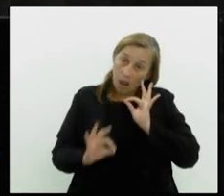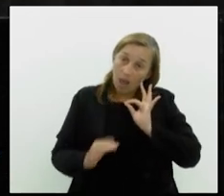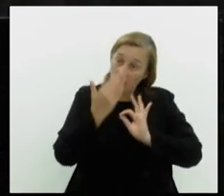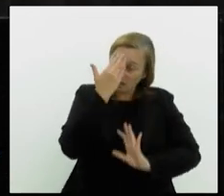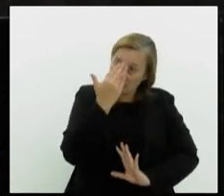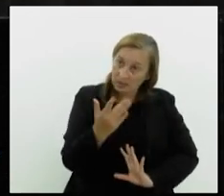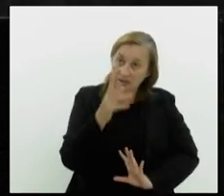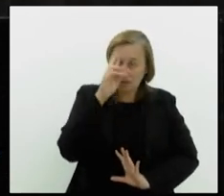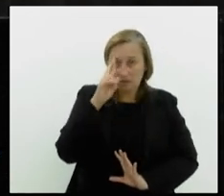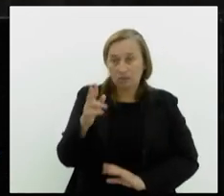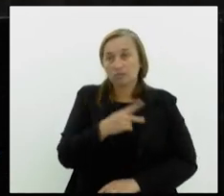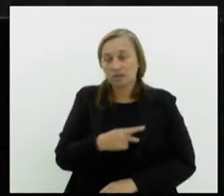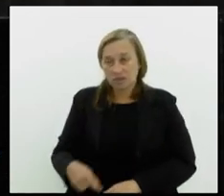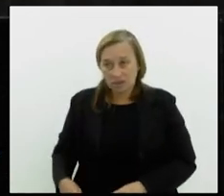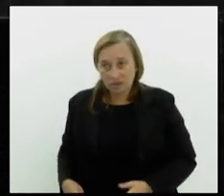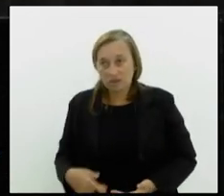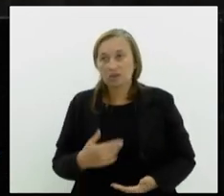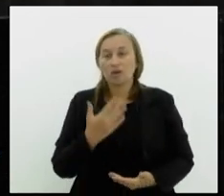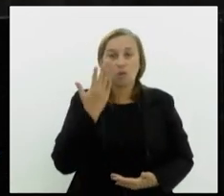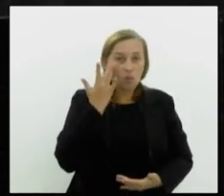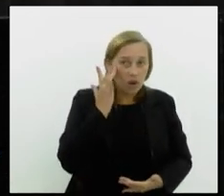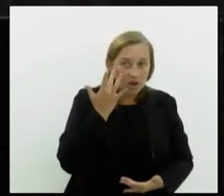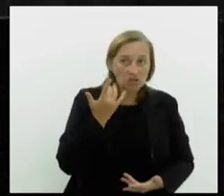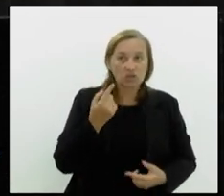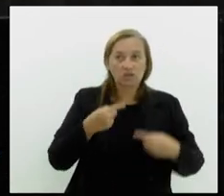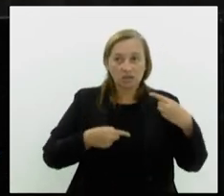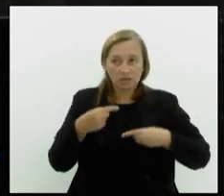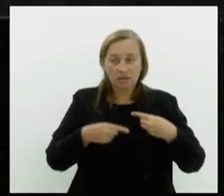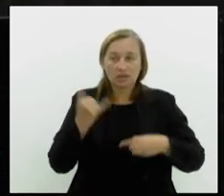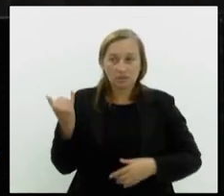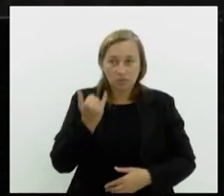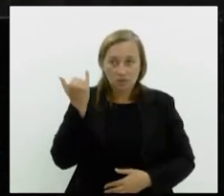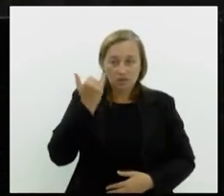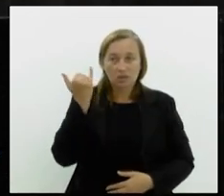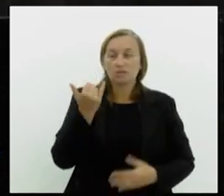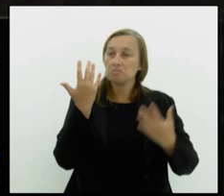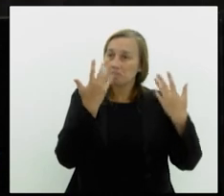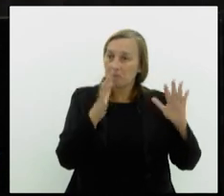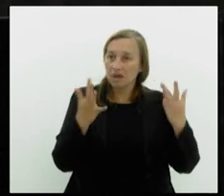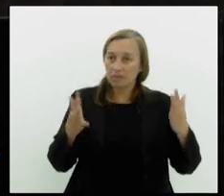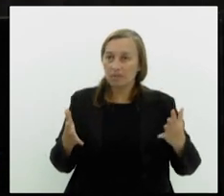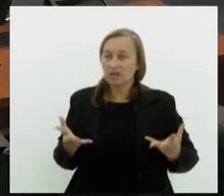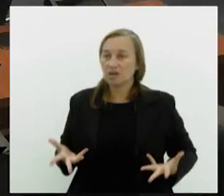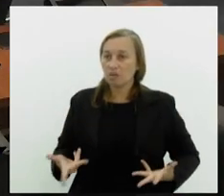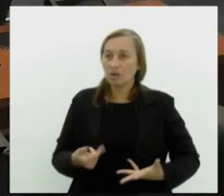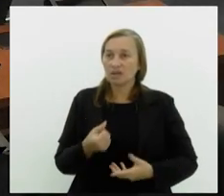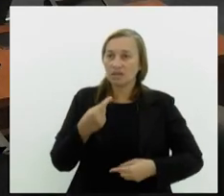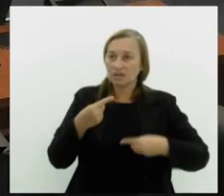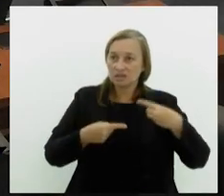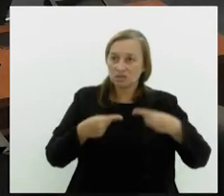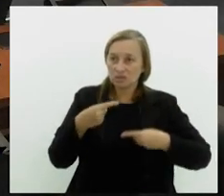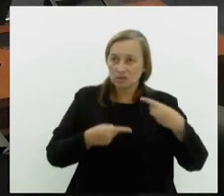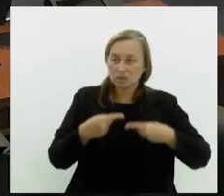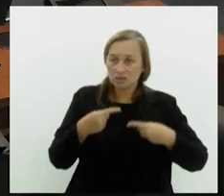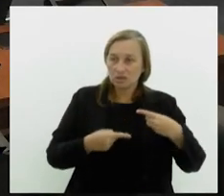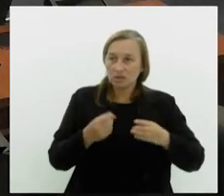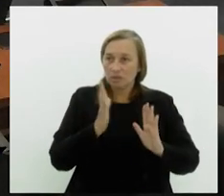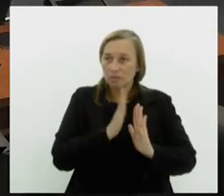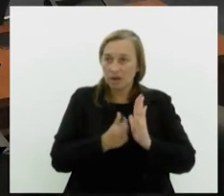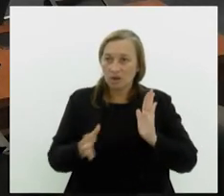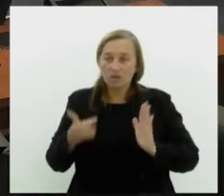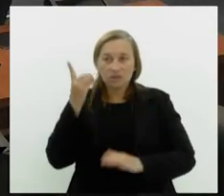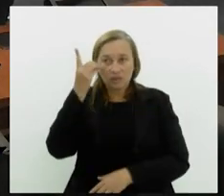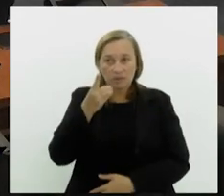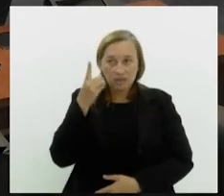agradeço a Vossa Excelência, mas eu acho que esse debate é extremamente pertinente. Parabéns, qualidade de debate. Não pela ordem,